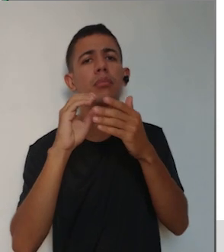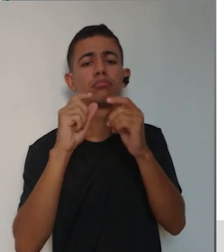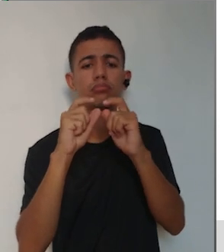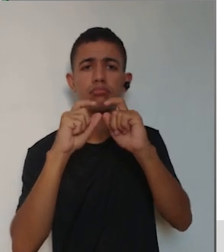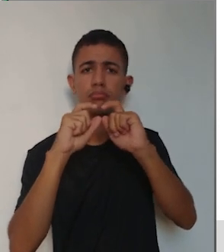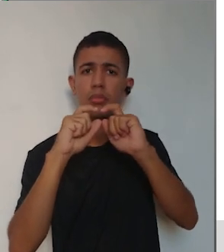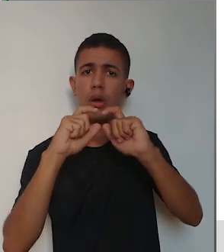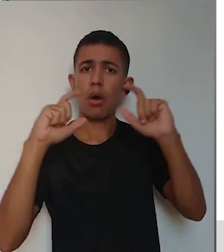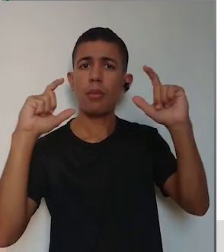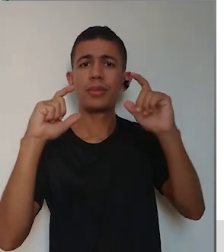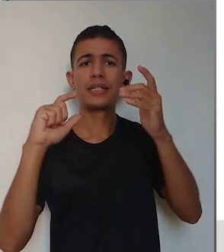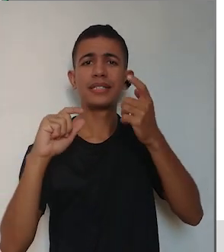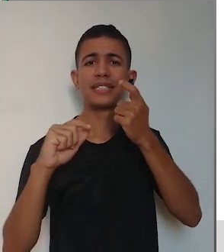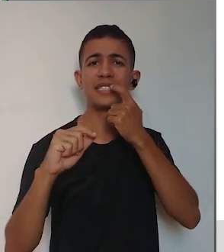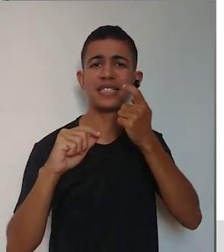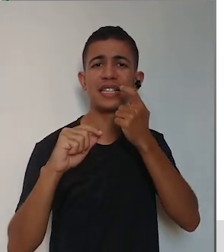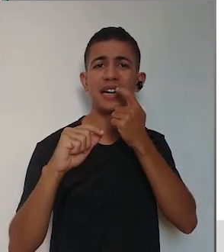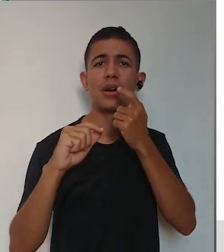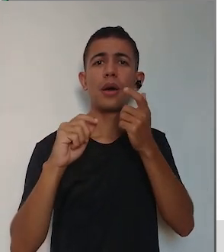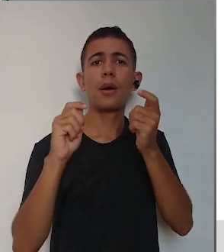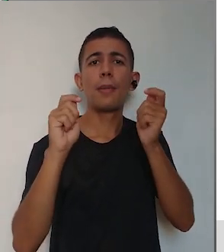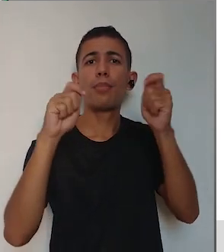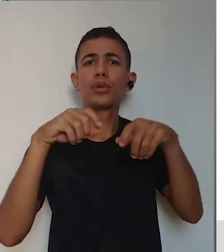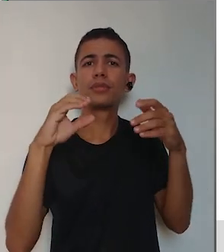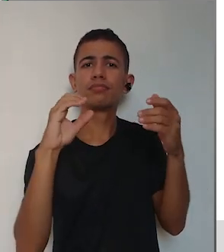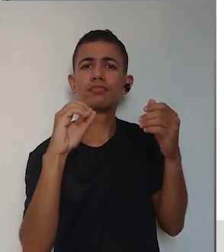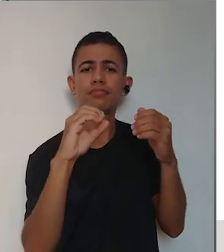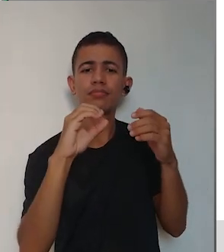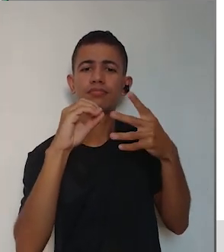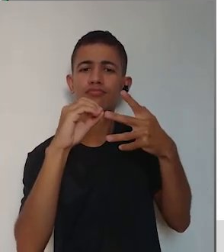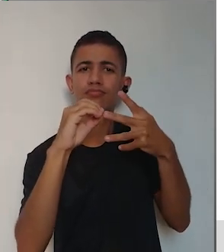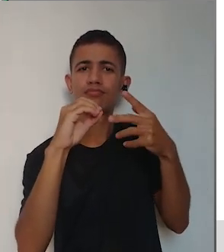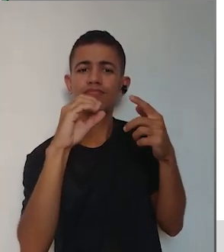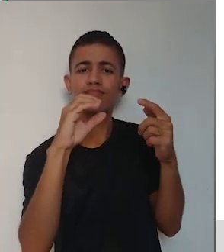de cálcio, permitindo-o entrar na célula.